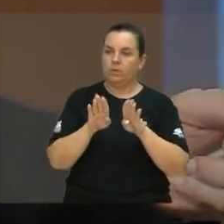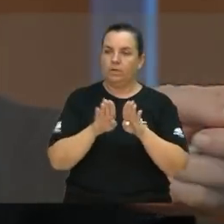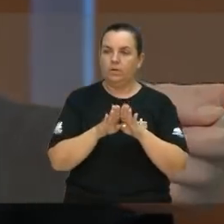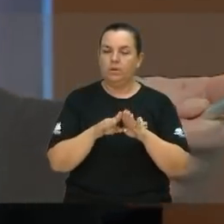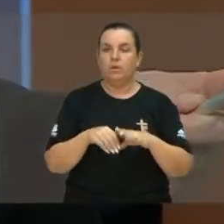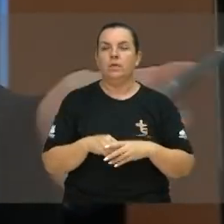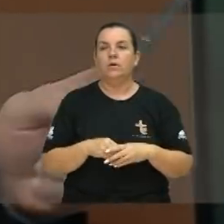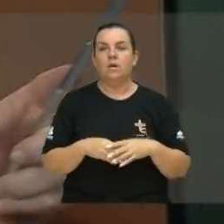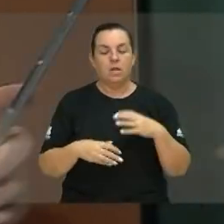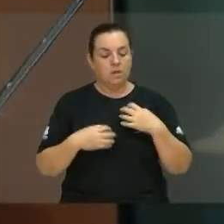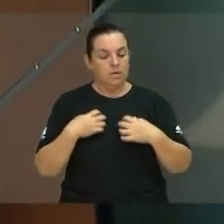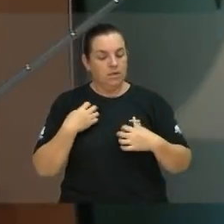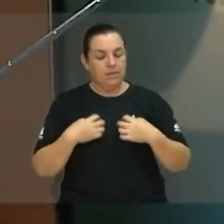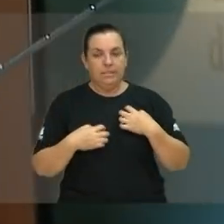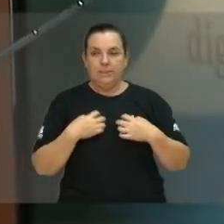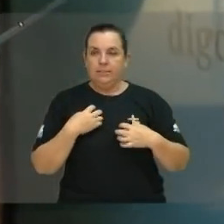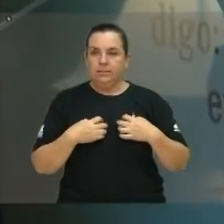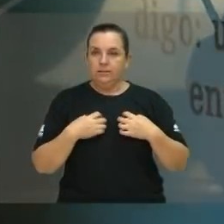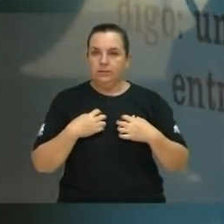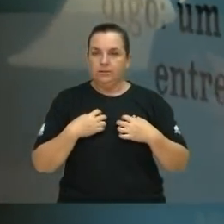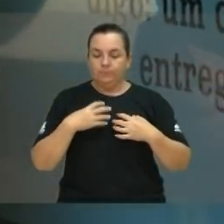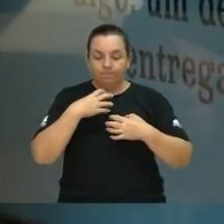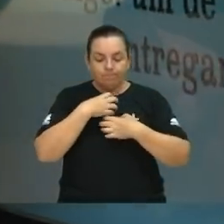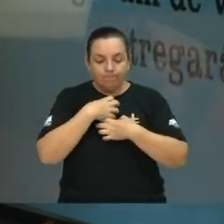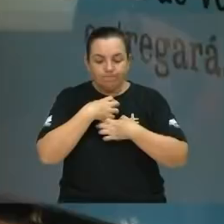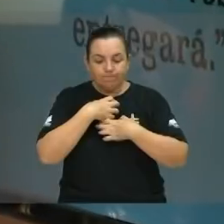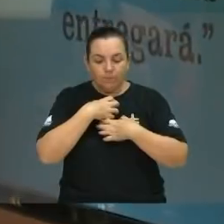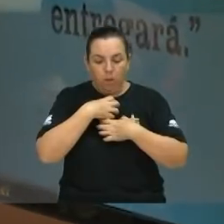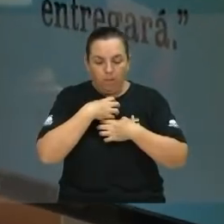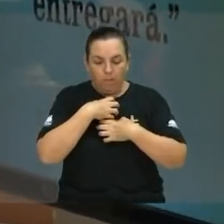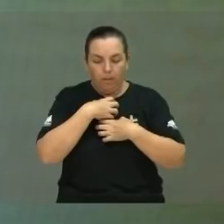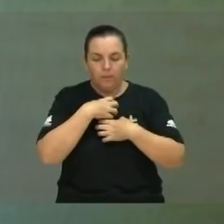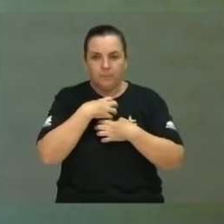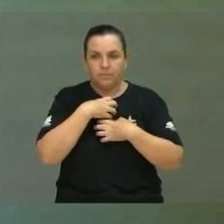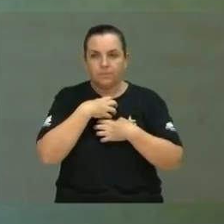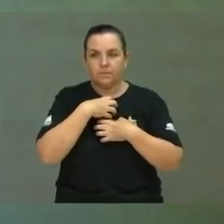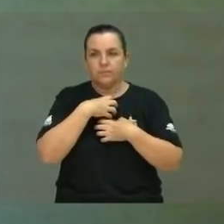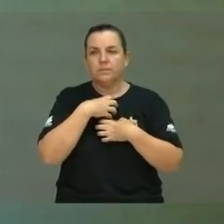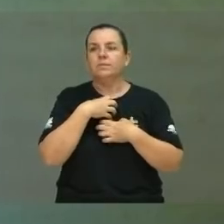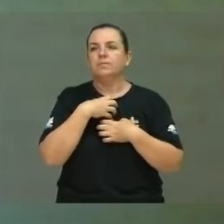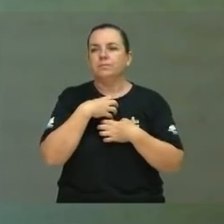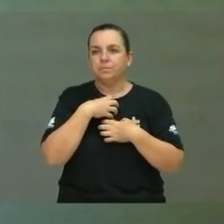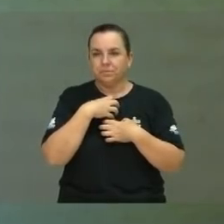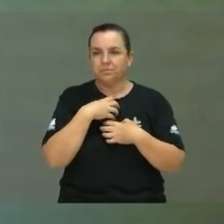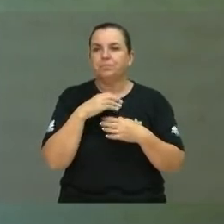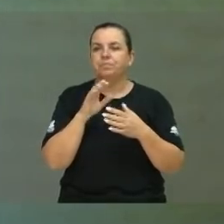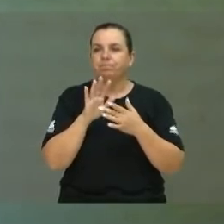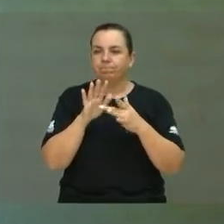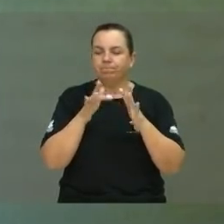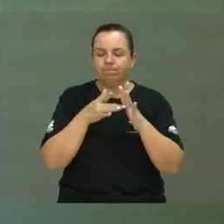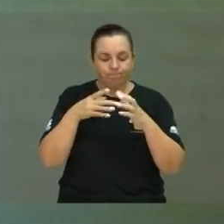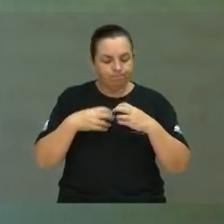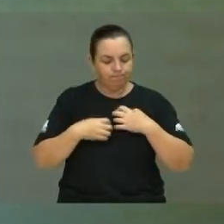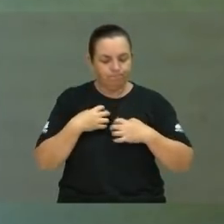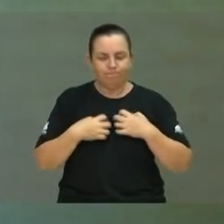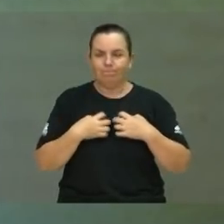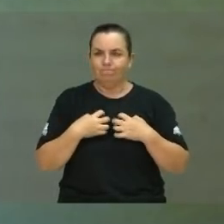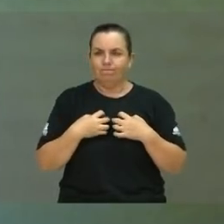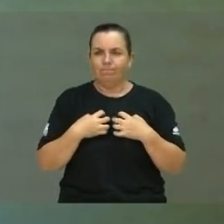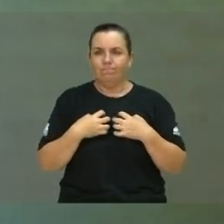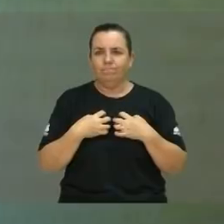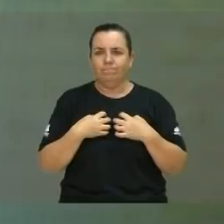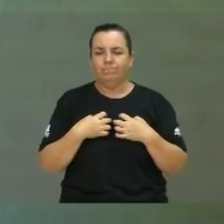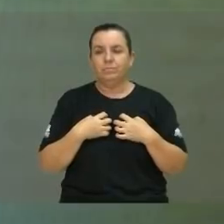e perturbou-se em seu espírito ou isto é em que a trouxe